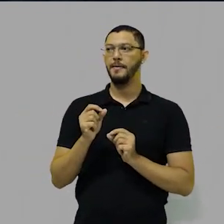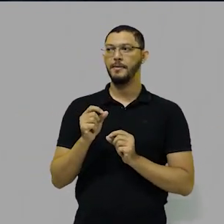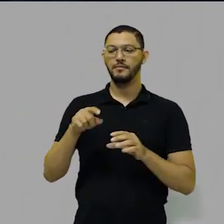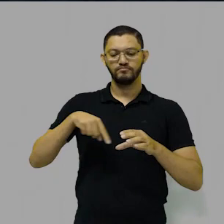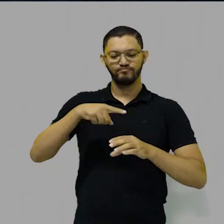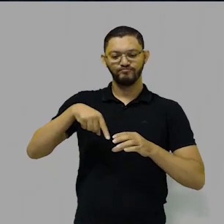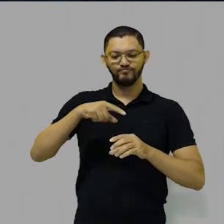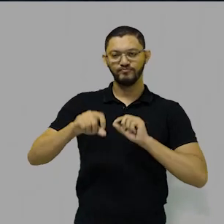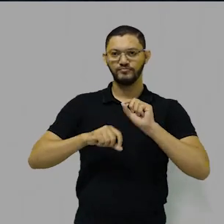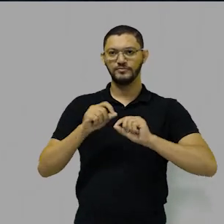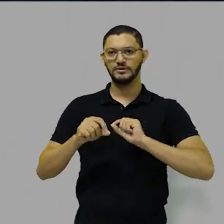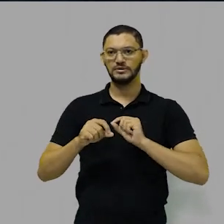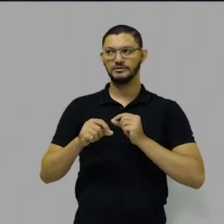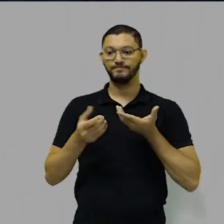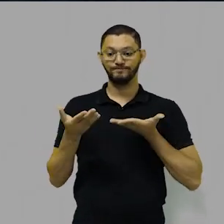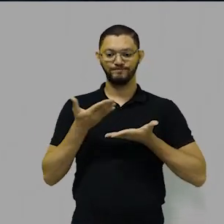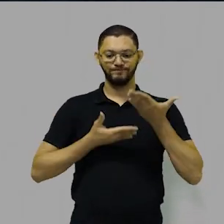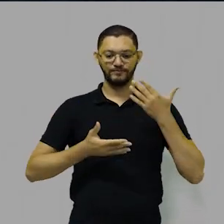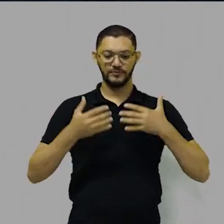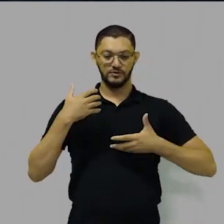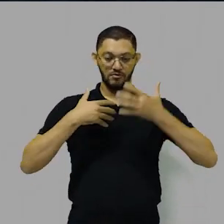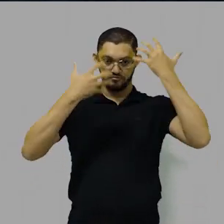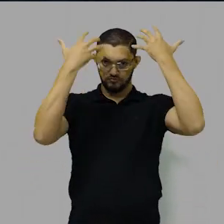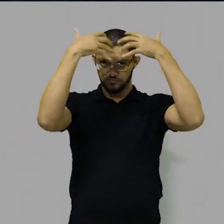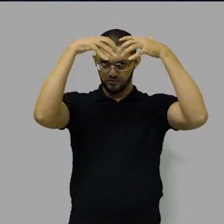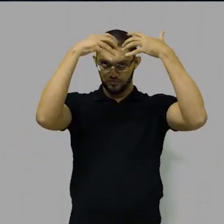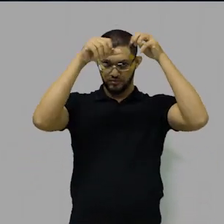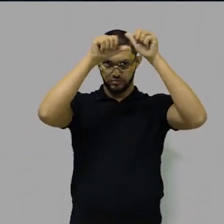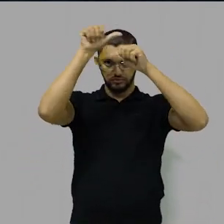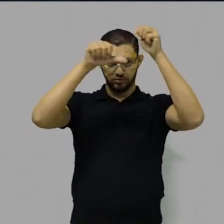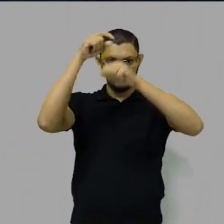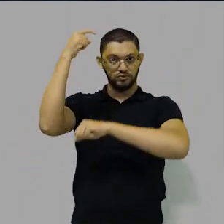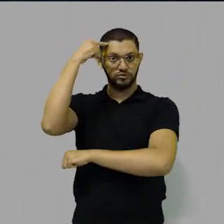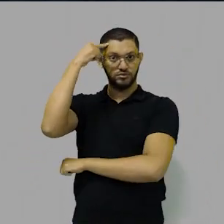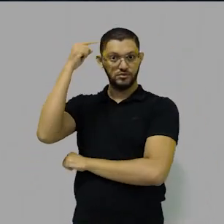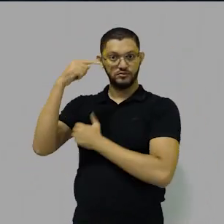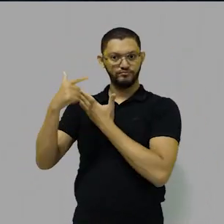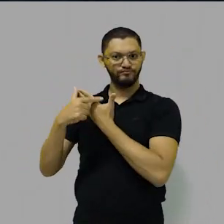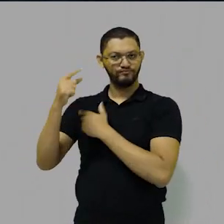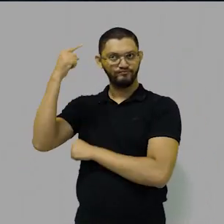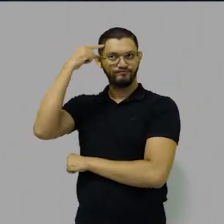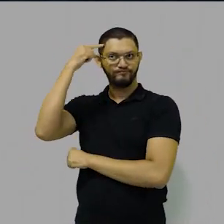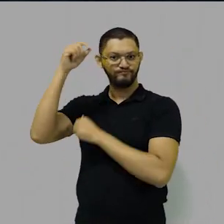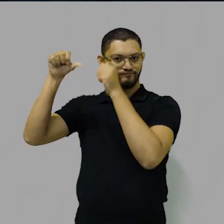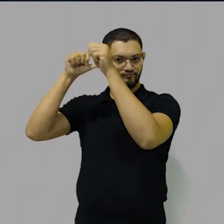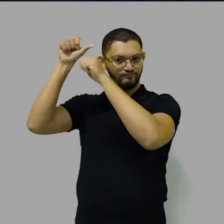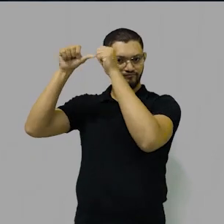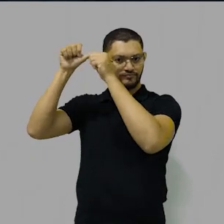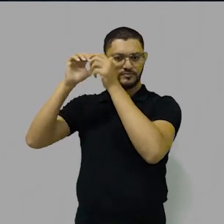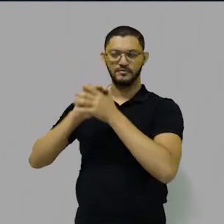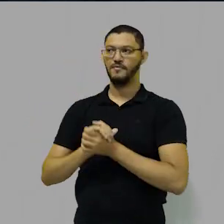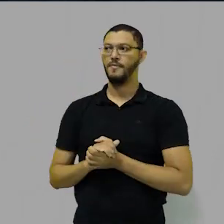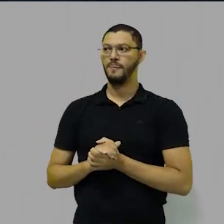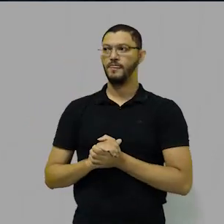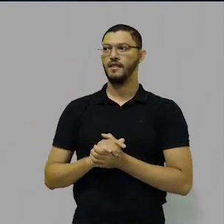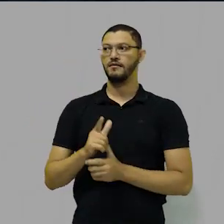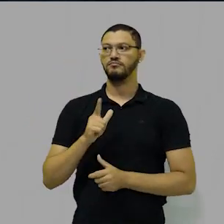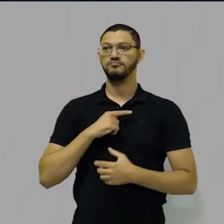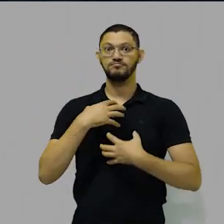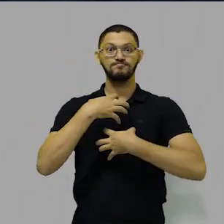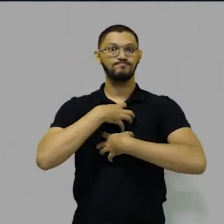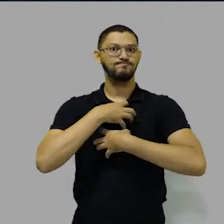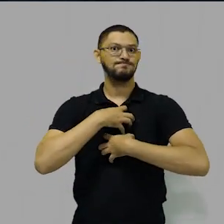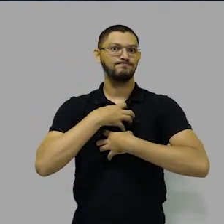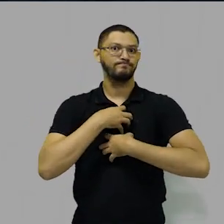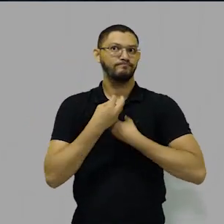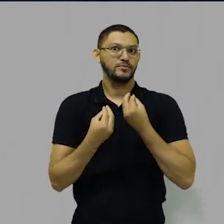substâncias elas vão interagir com o nosso cérebro, vão modificar o funcionamento do nosso cérebro. E aí nós vamos ter